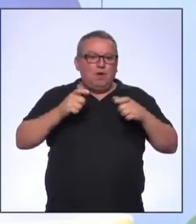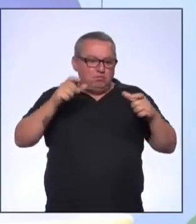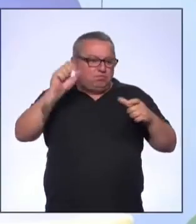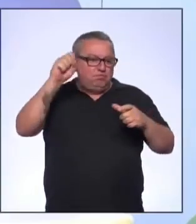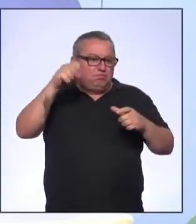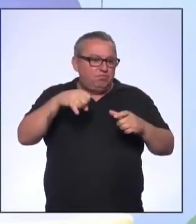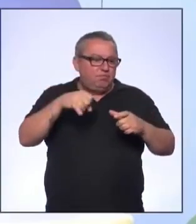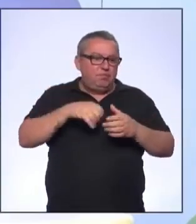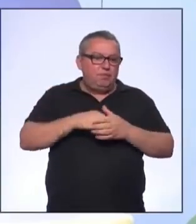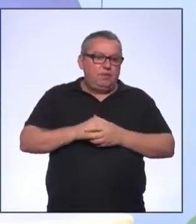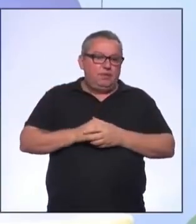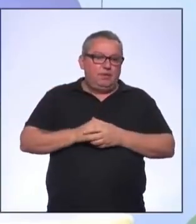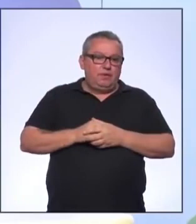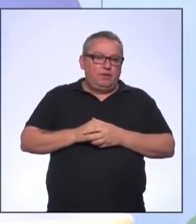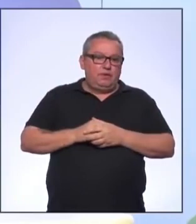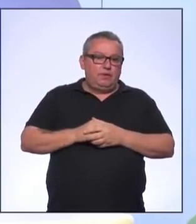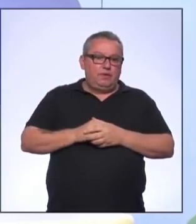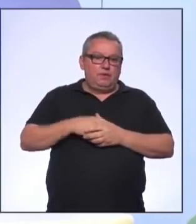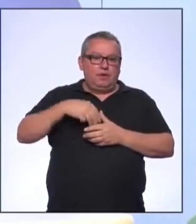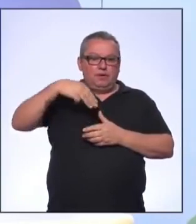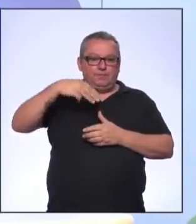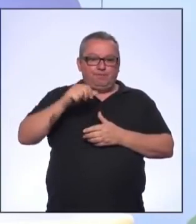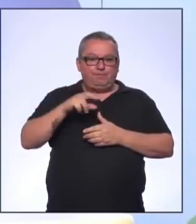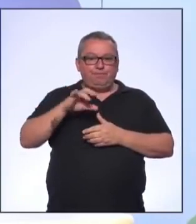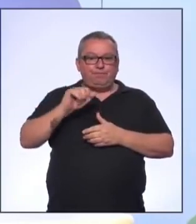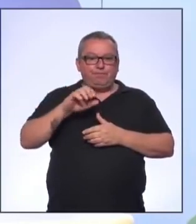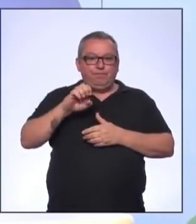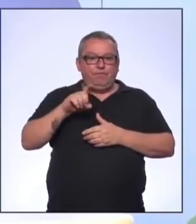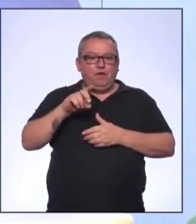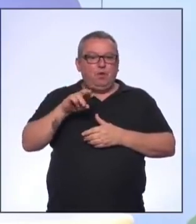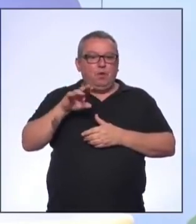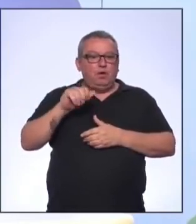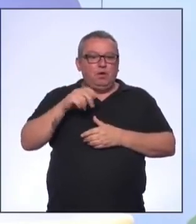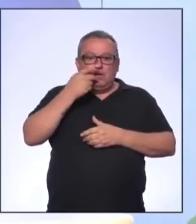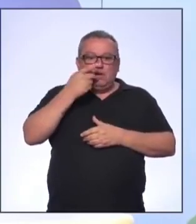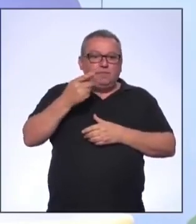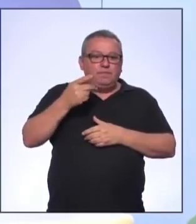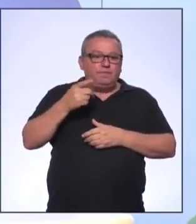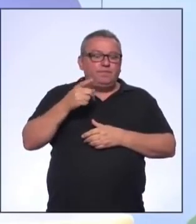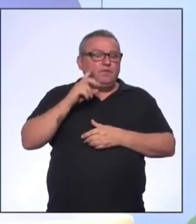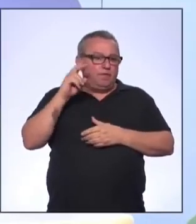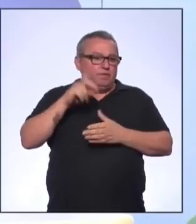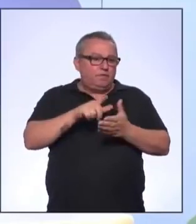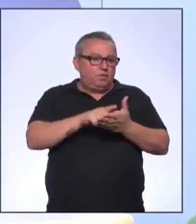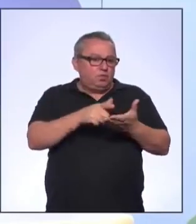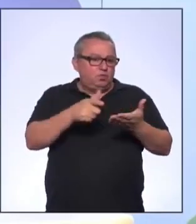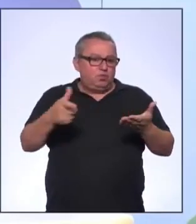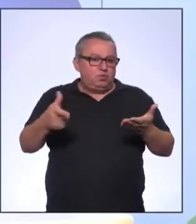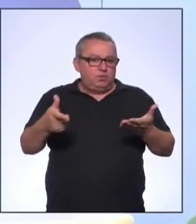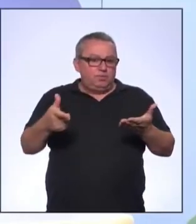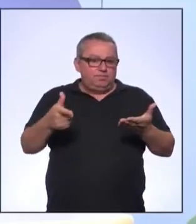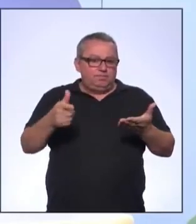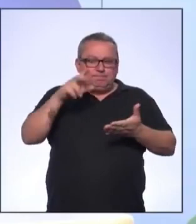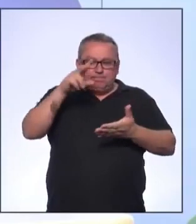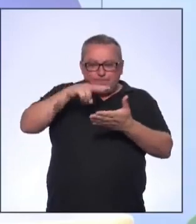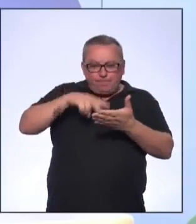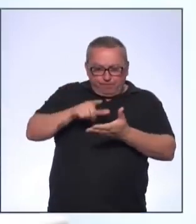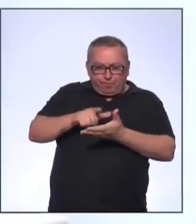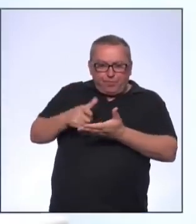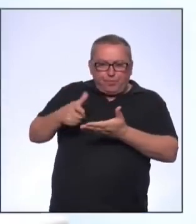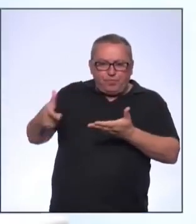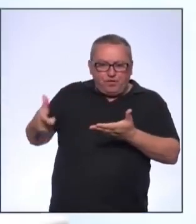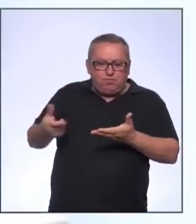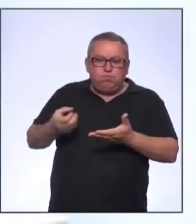respondeu sim. A Maria Eduarda, ela respondeu aqui que em jornal. Ela já fez a leitura em jornal,